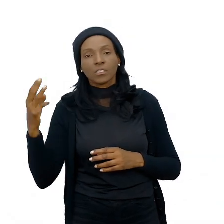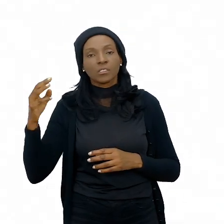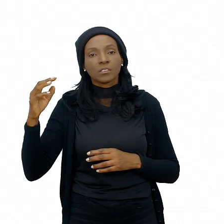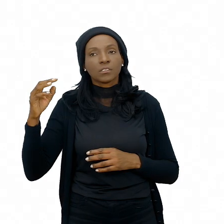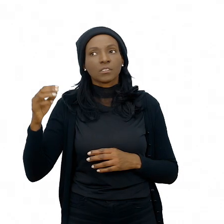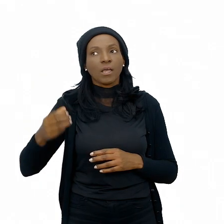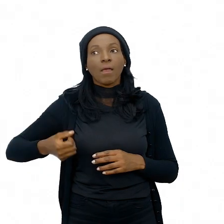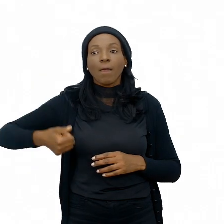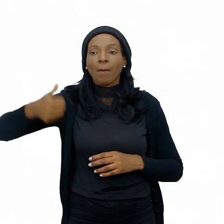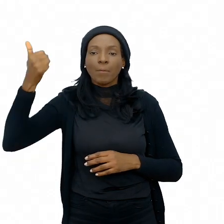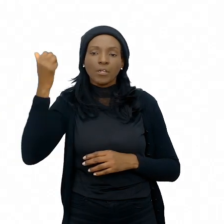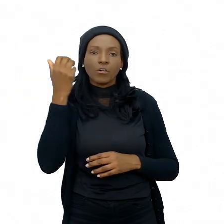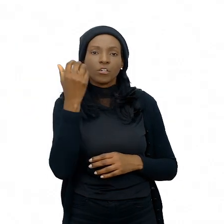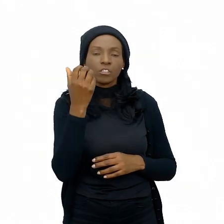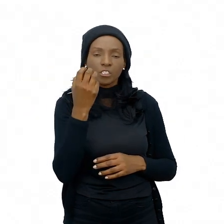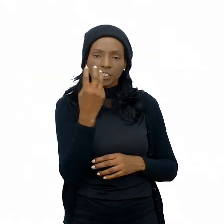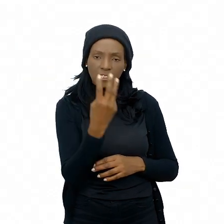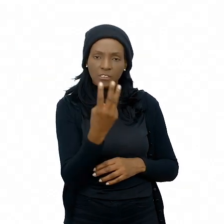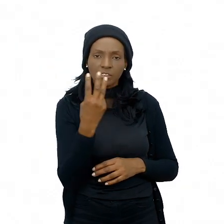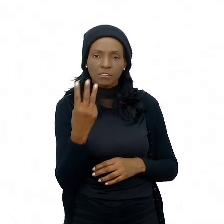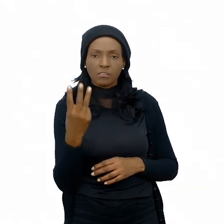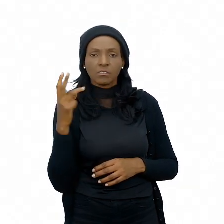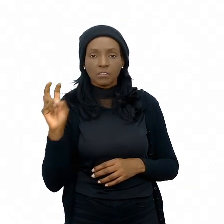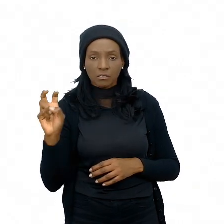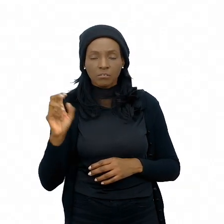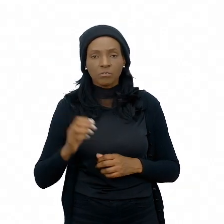maior que 335.